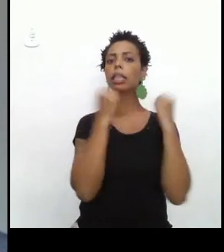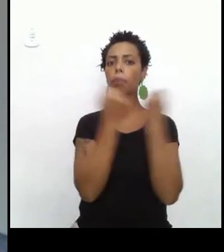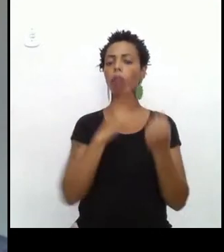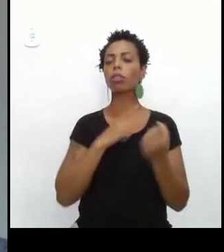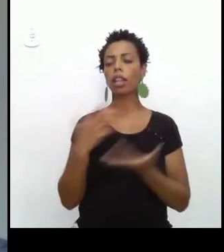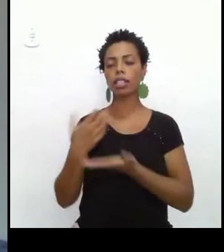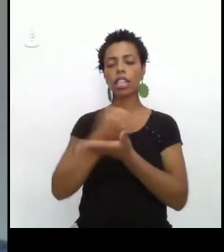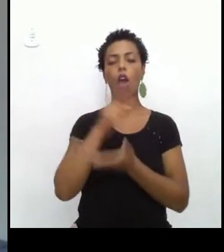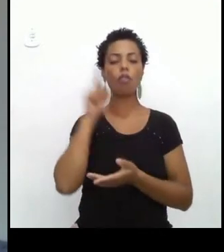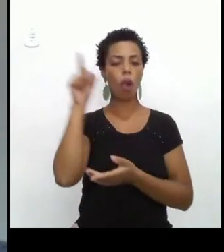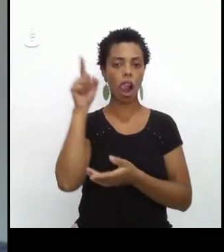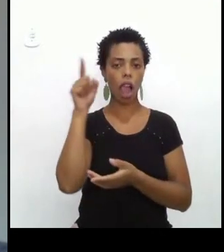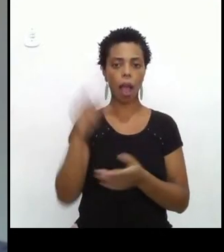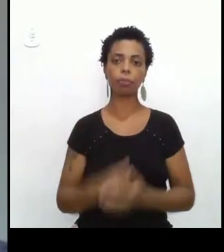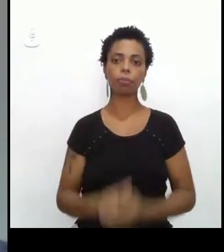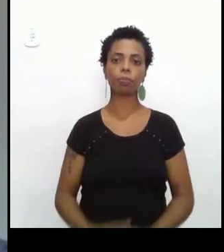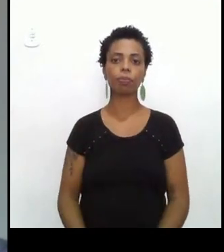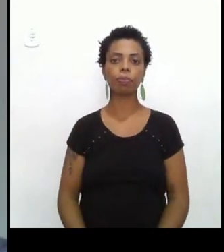aconteceram